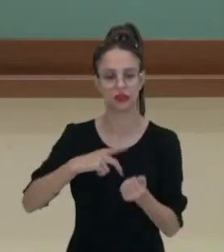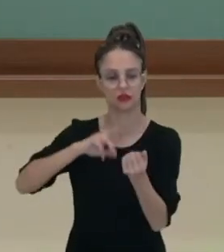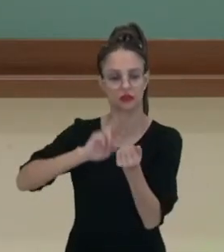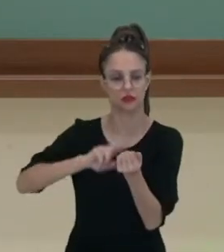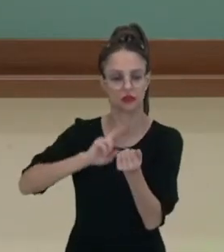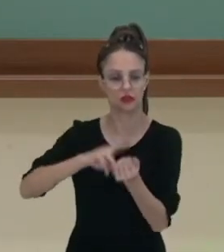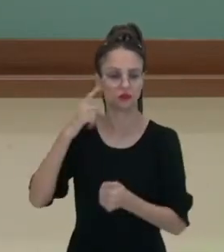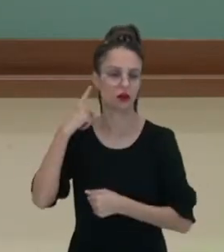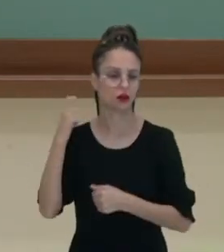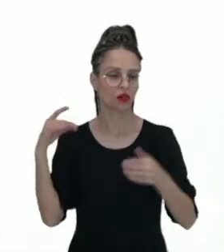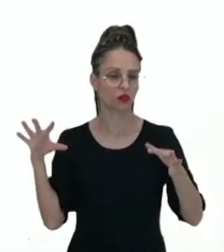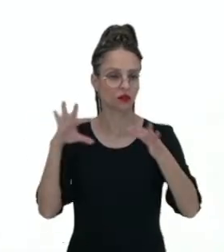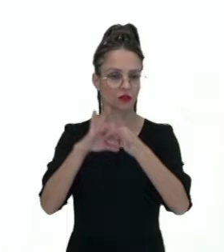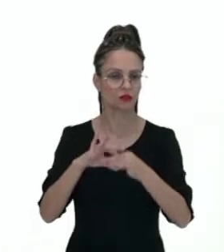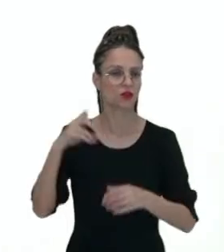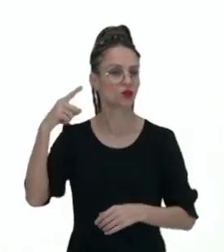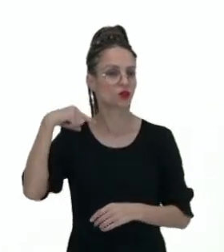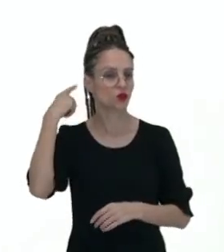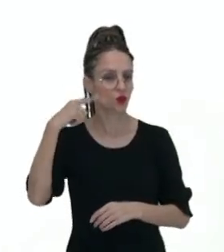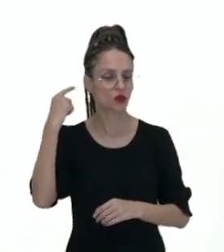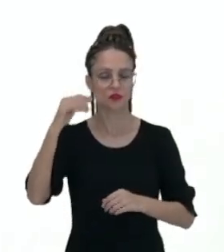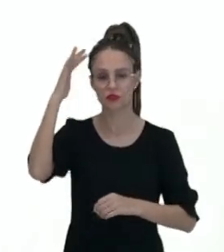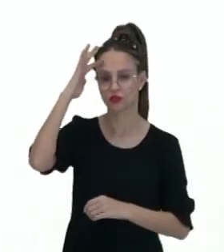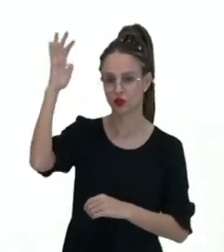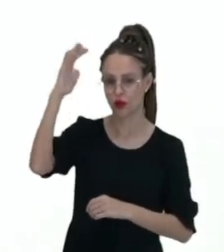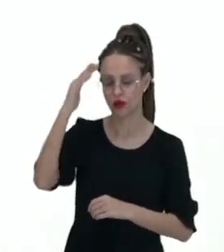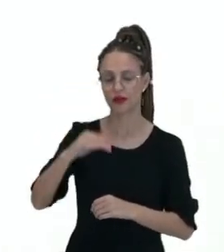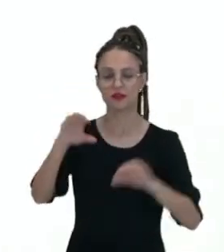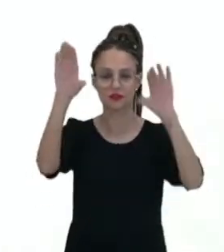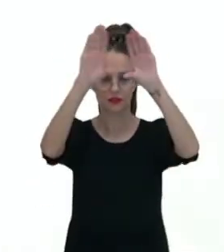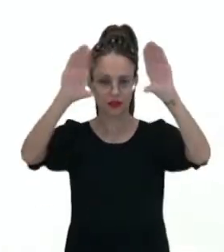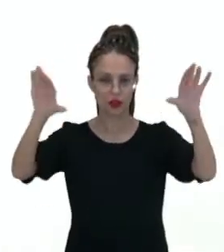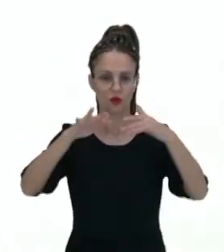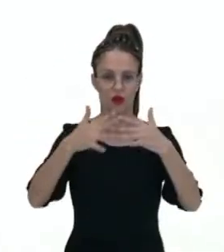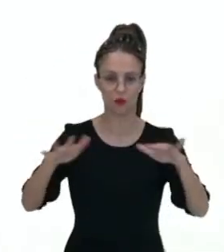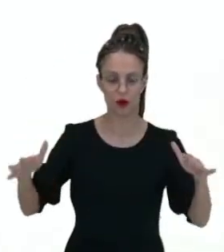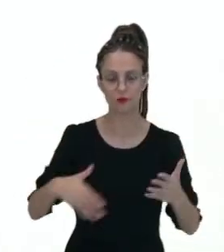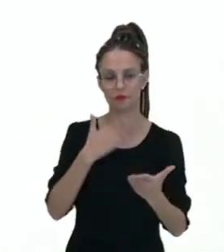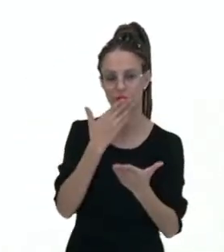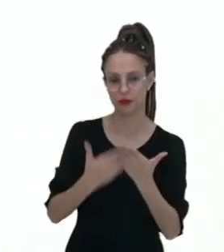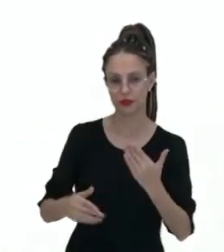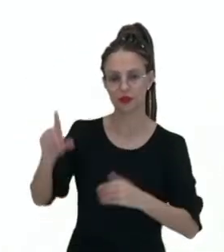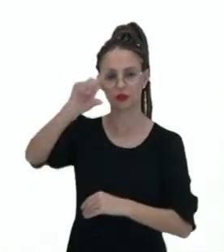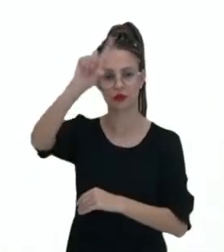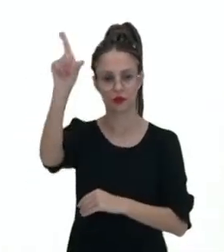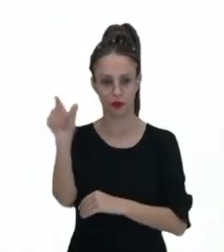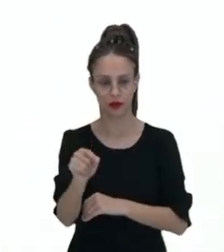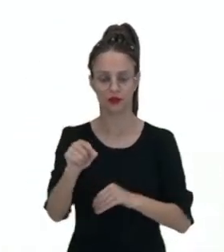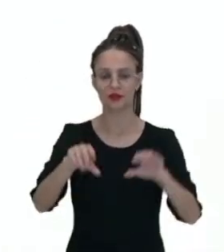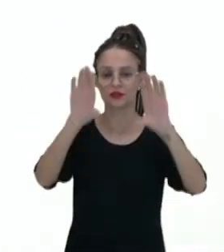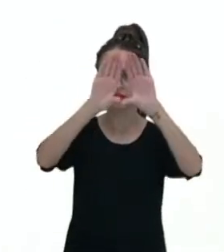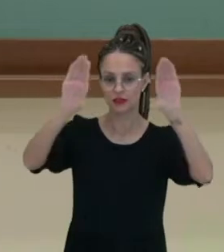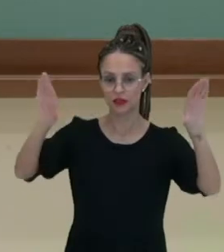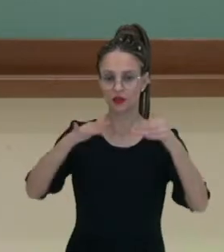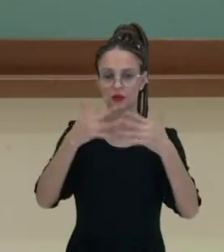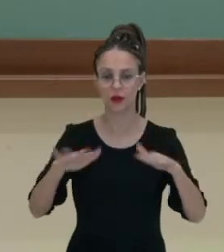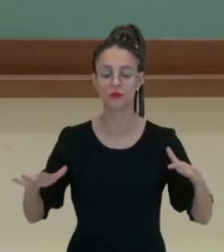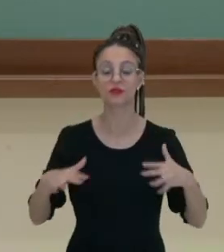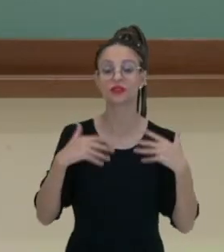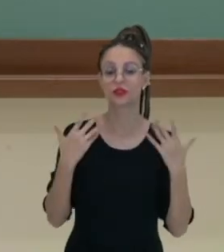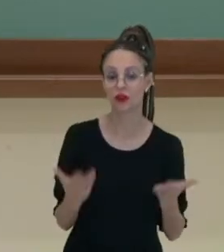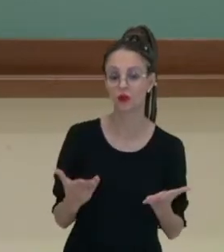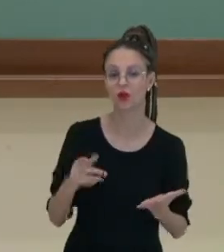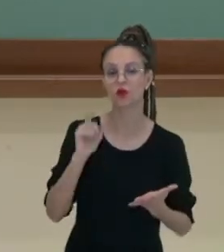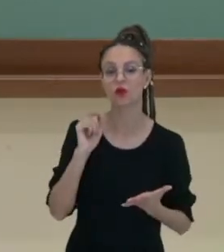poema, ó, enlouqueceu e sonhar, céu e mar. Perdeu, luar, céu e mar. Então, além de ser